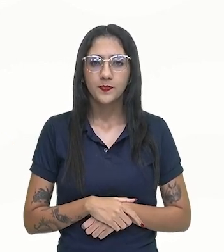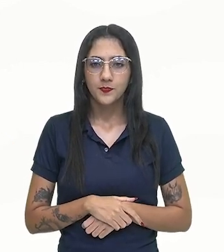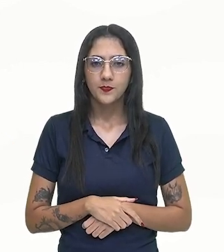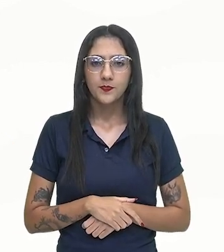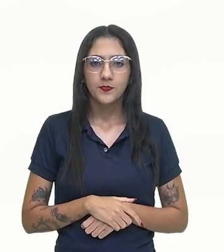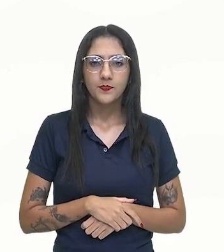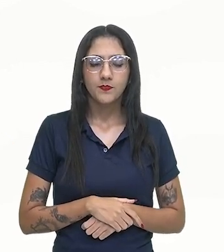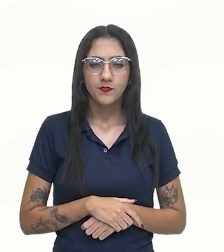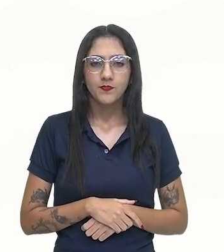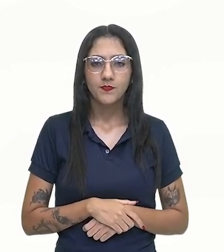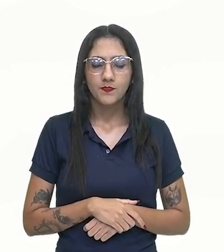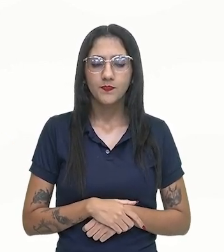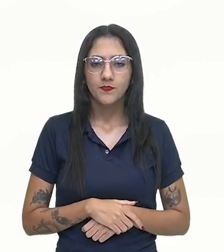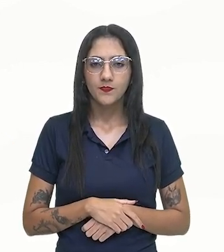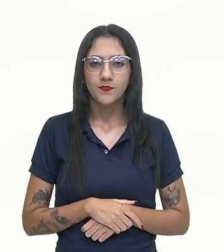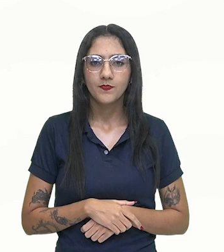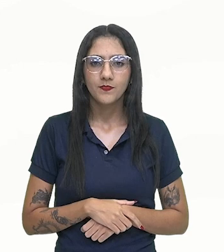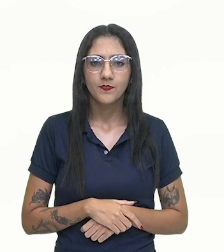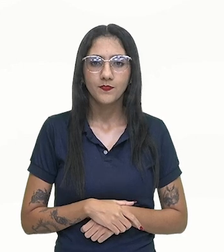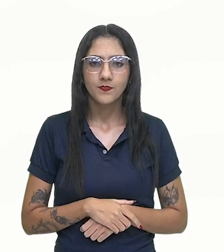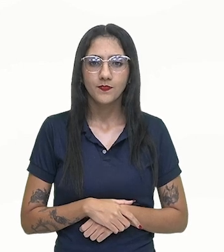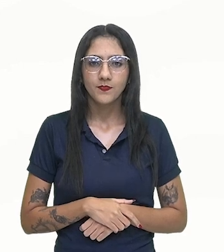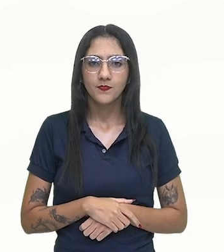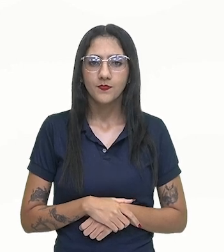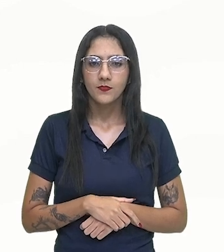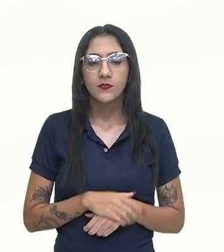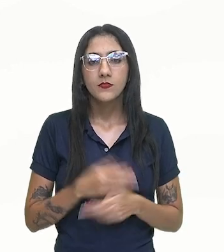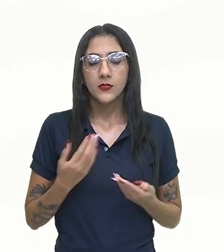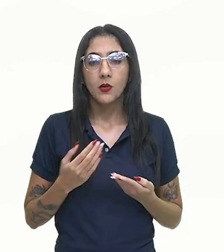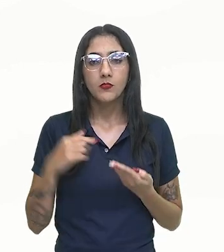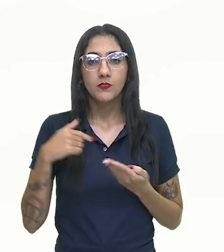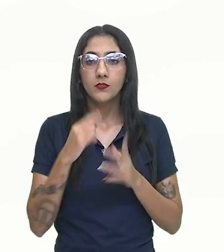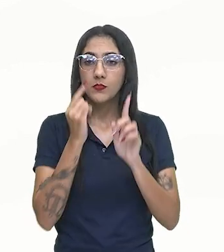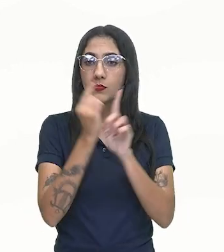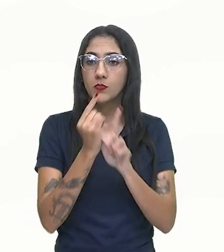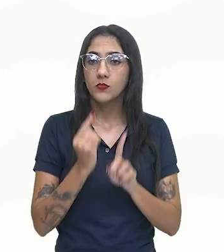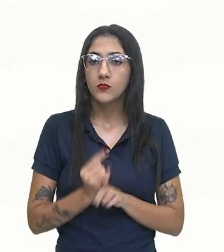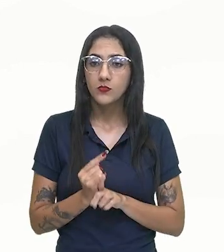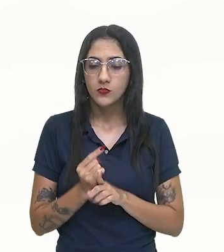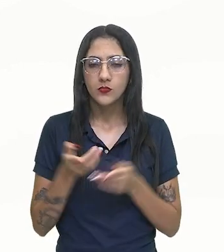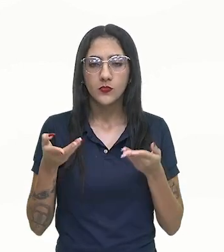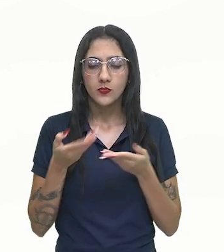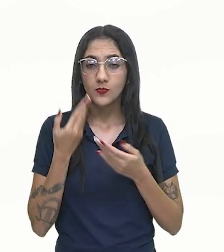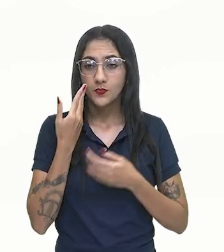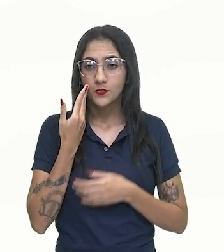2 casas para a direita. Então a gente vai ter, ao todo,